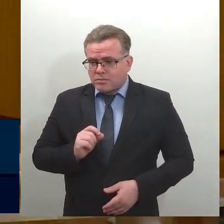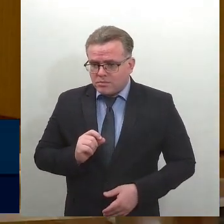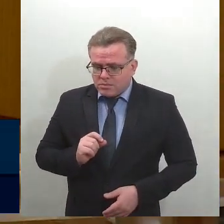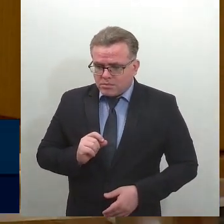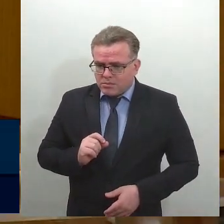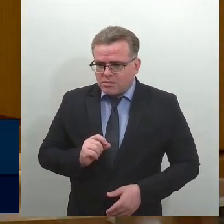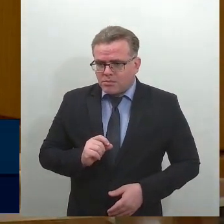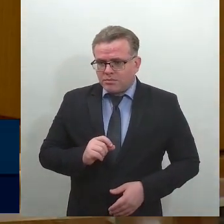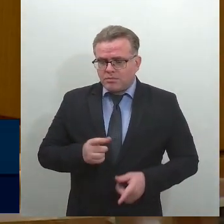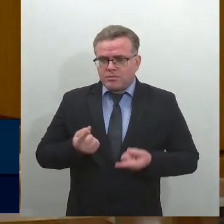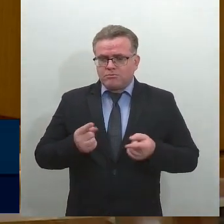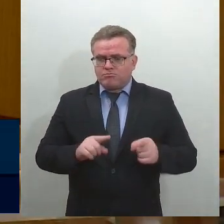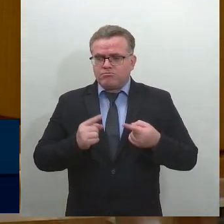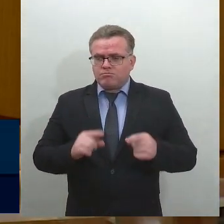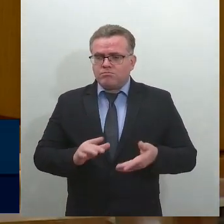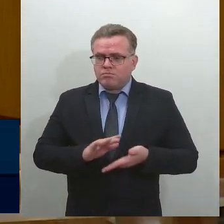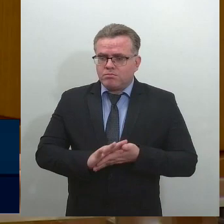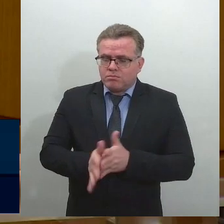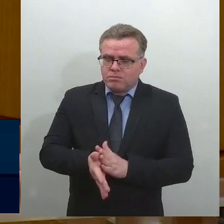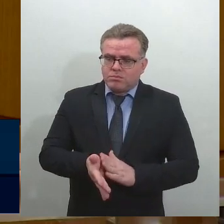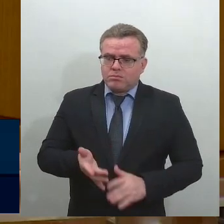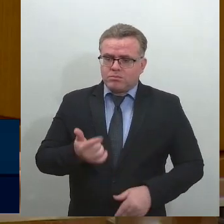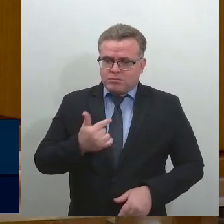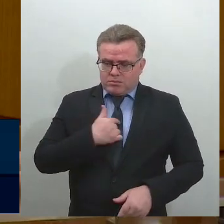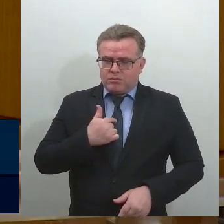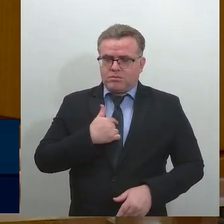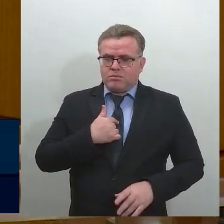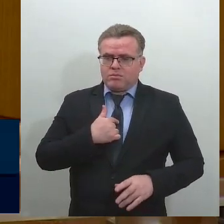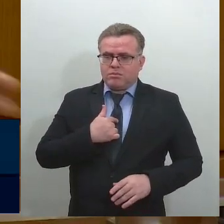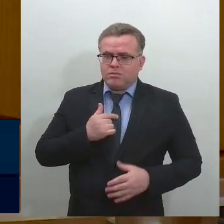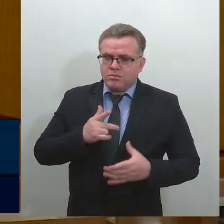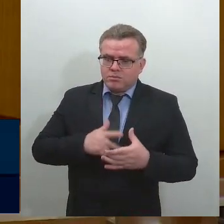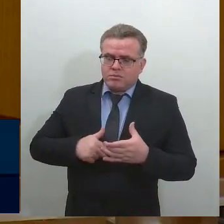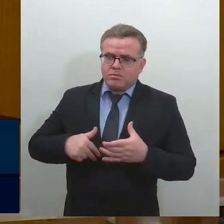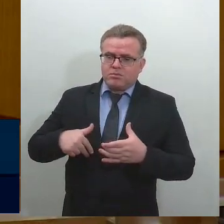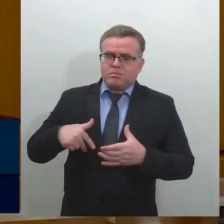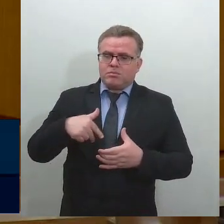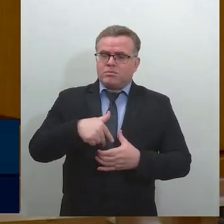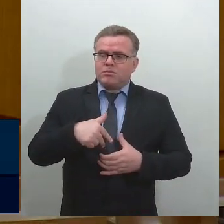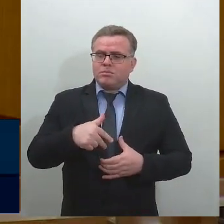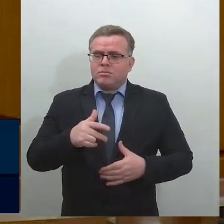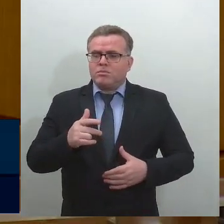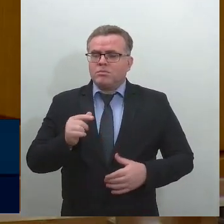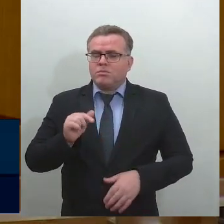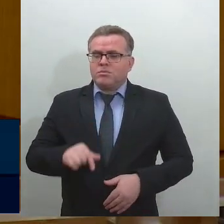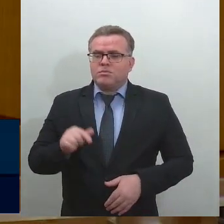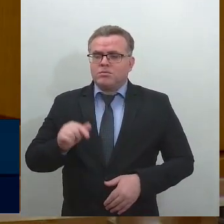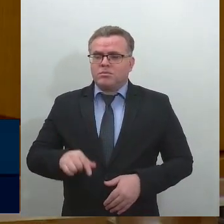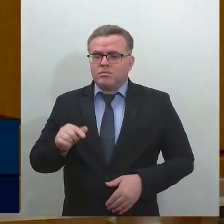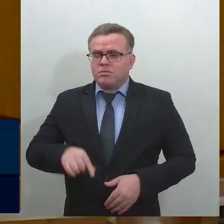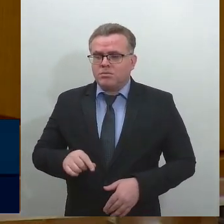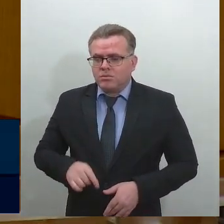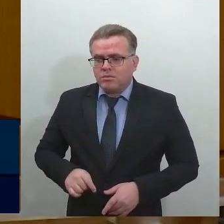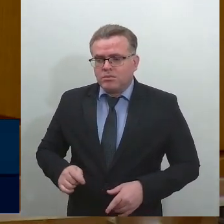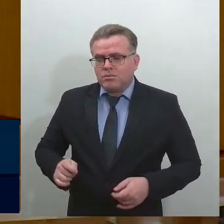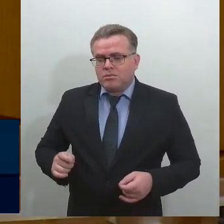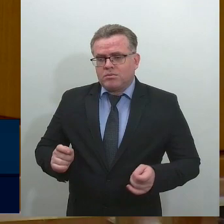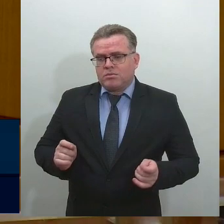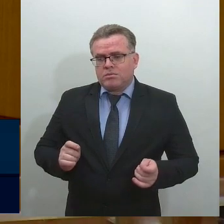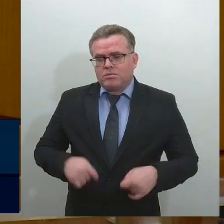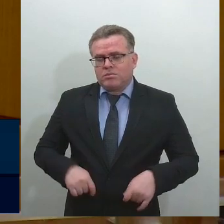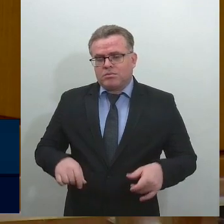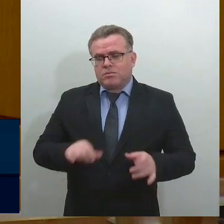utilizarei deste espaço e do espaço que temos na imprensa